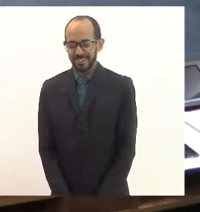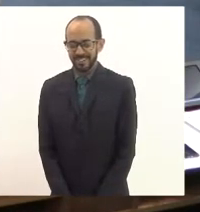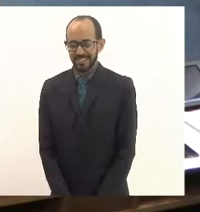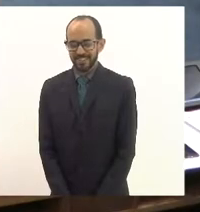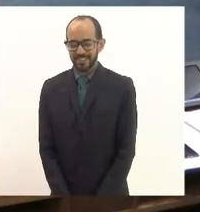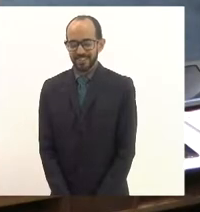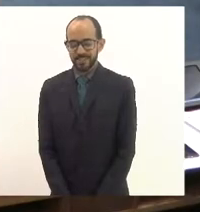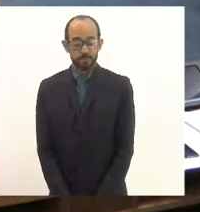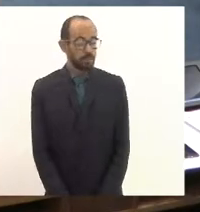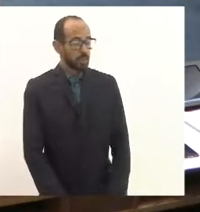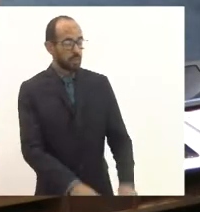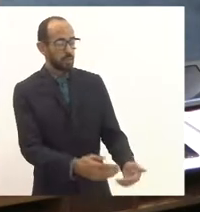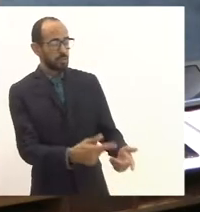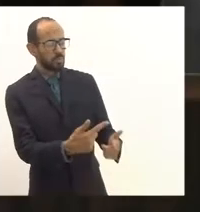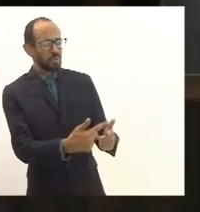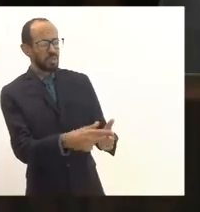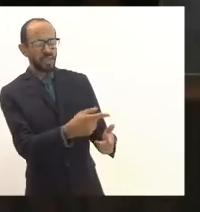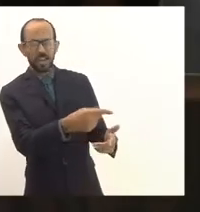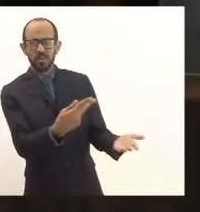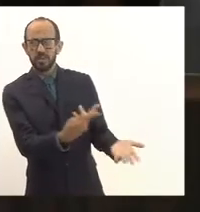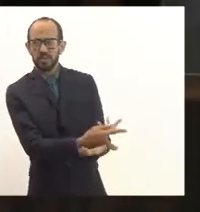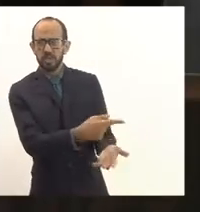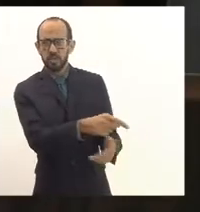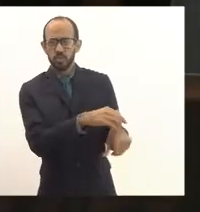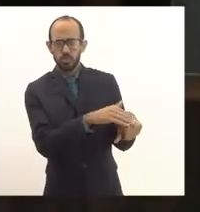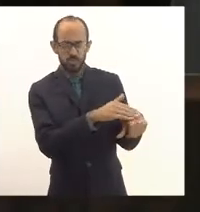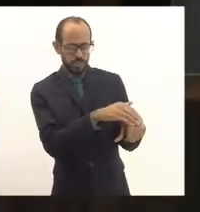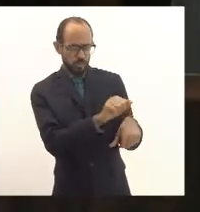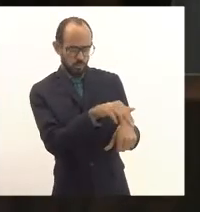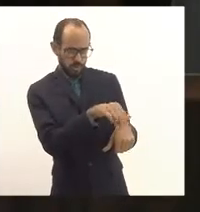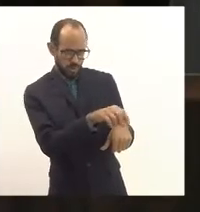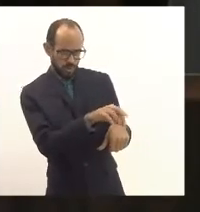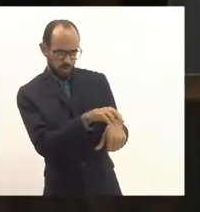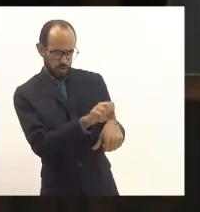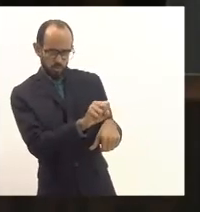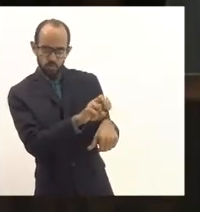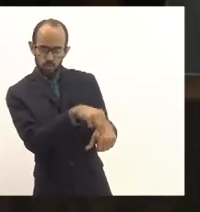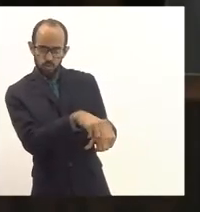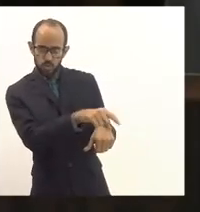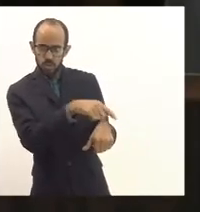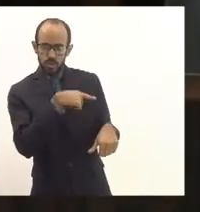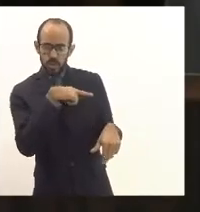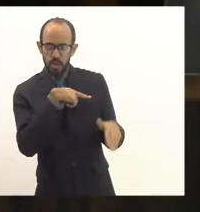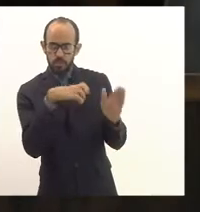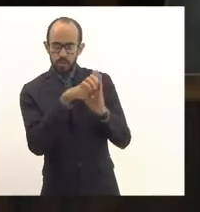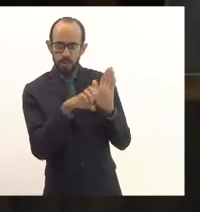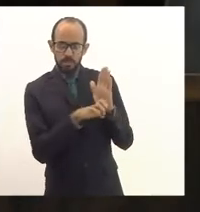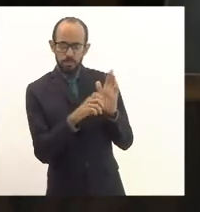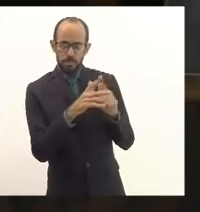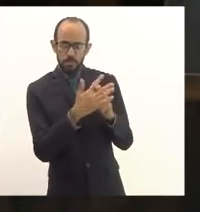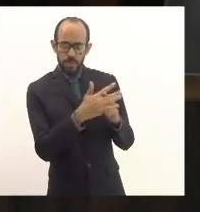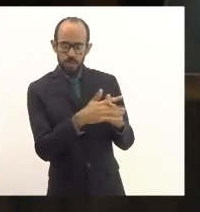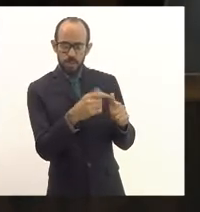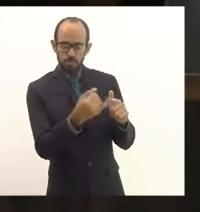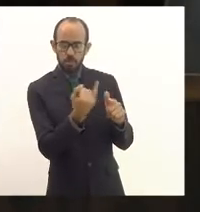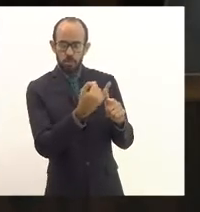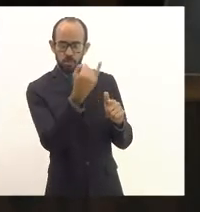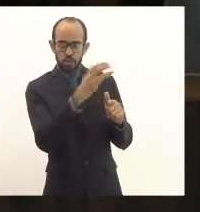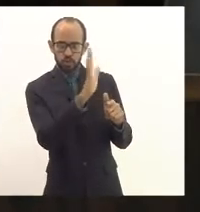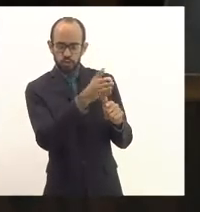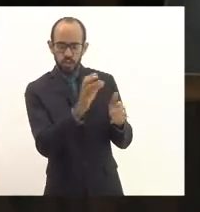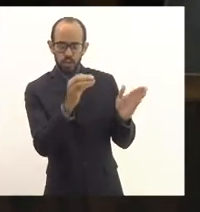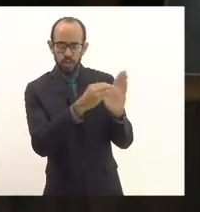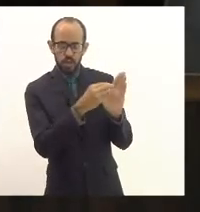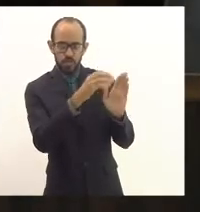É porque, em conversa com o deputado Anderson, uma emenda muito importante que ele fez já está contemplada no